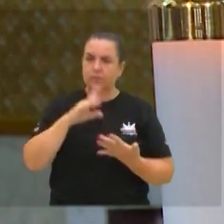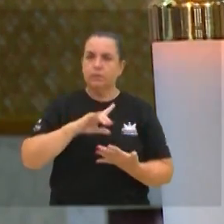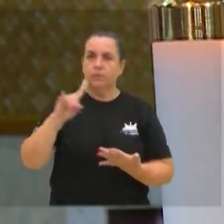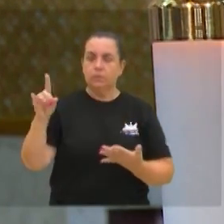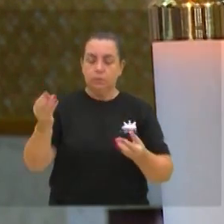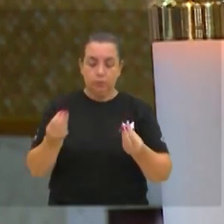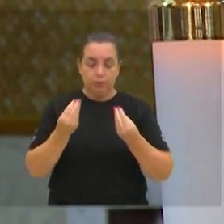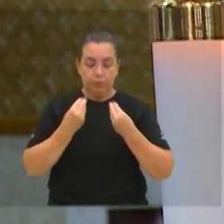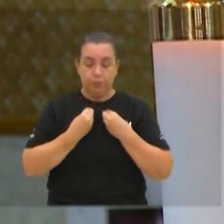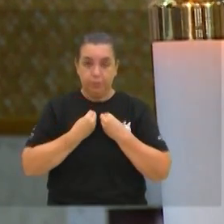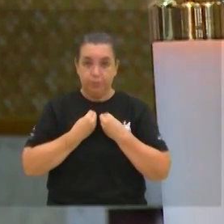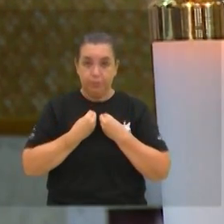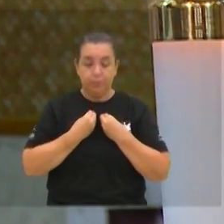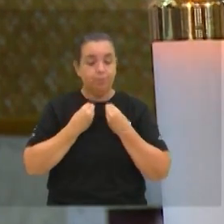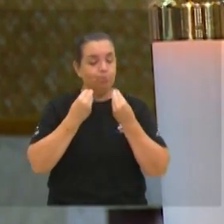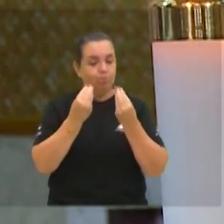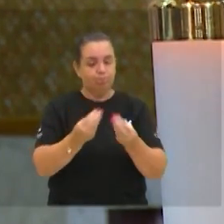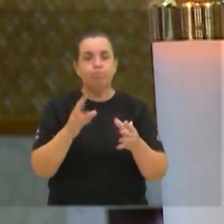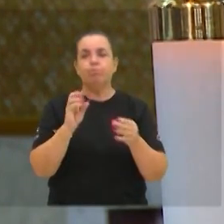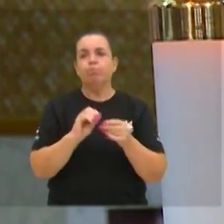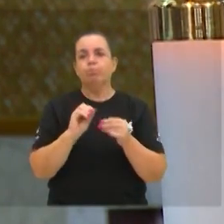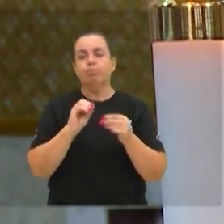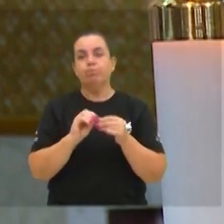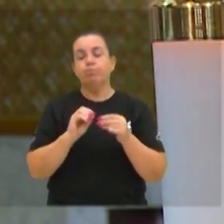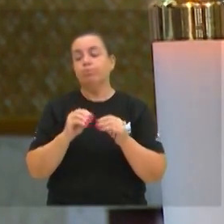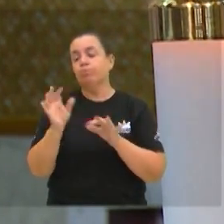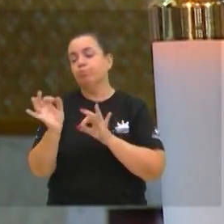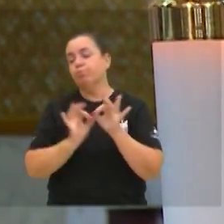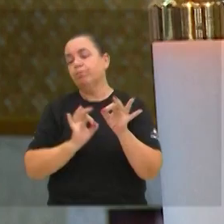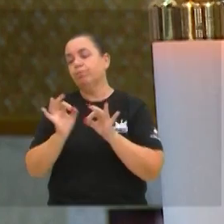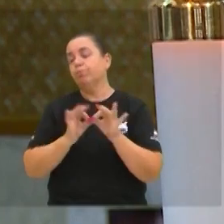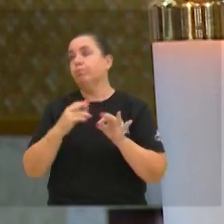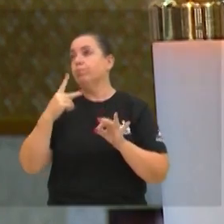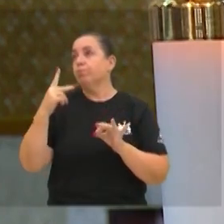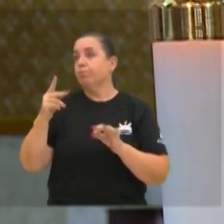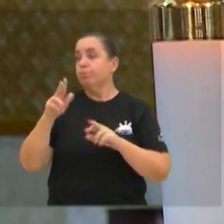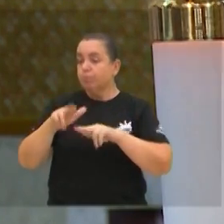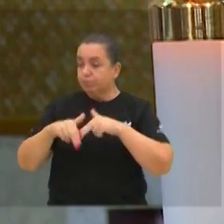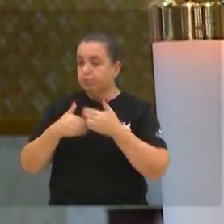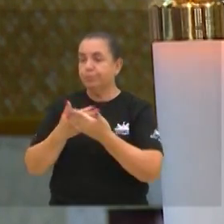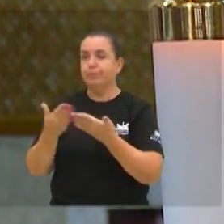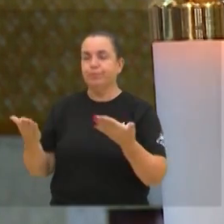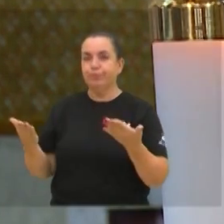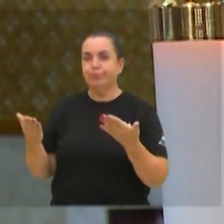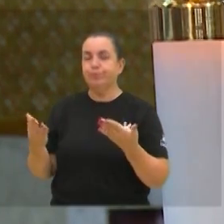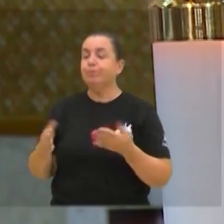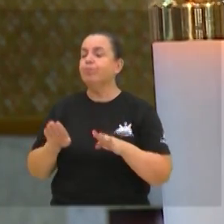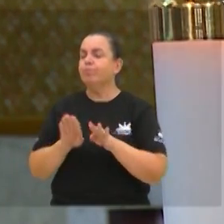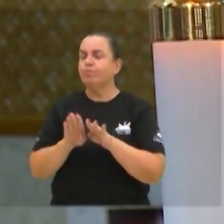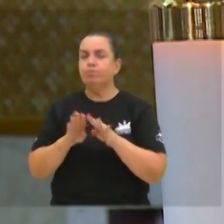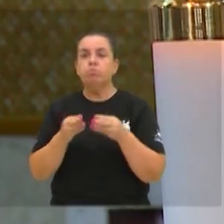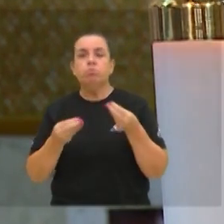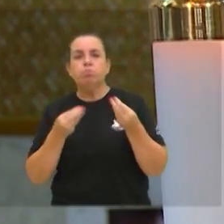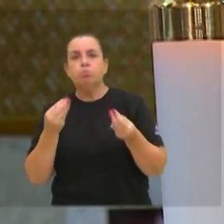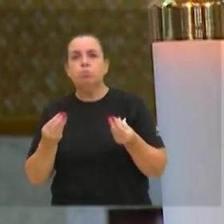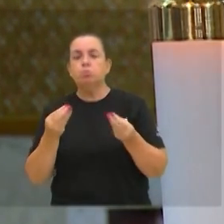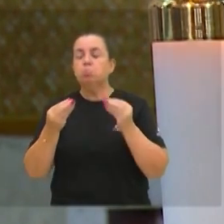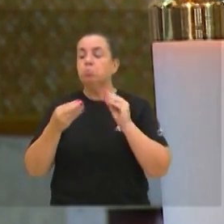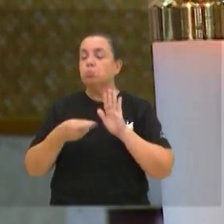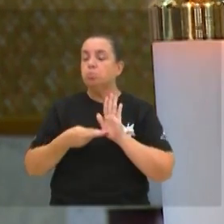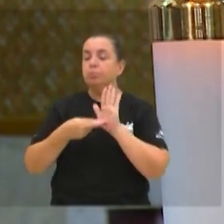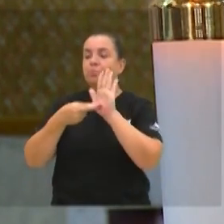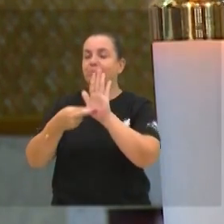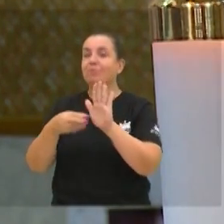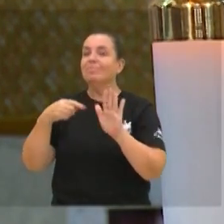me concedeu para realizar o seu plano a vosso respeito, e como, por revelação,